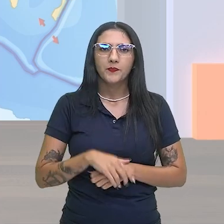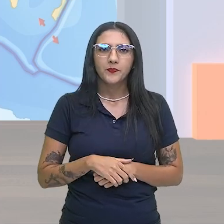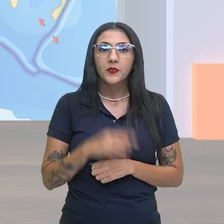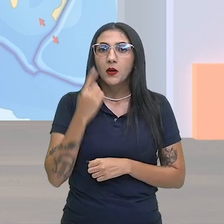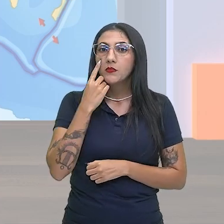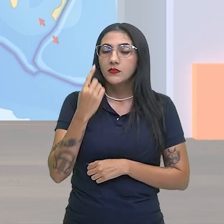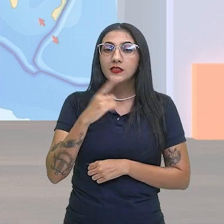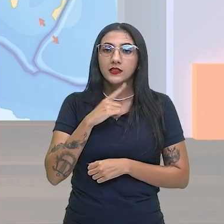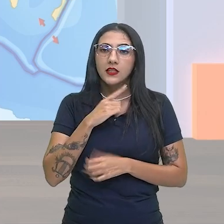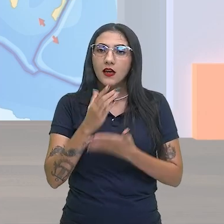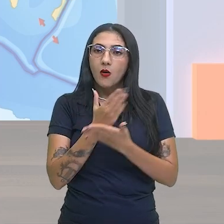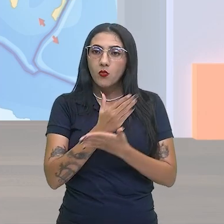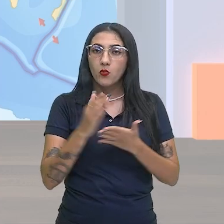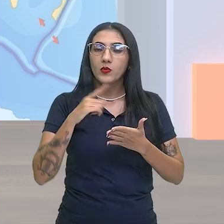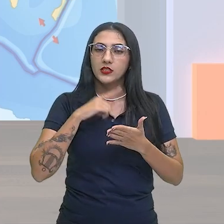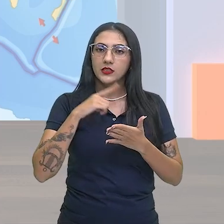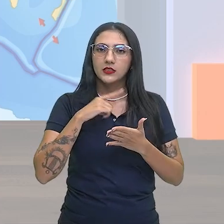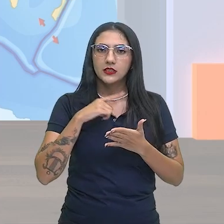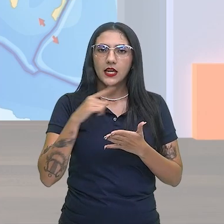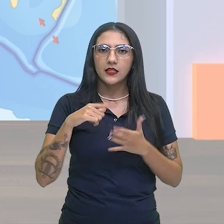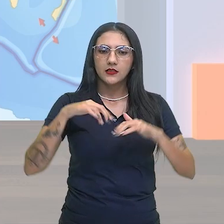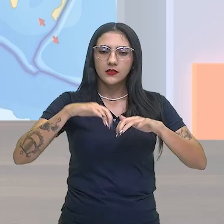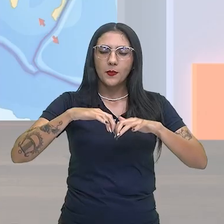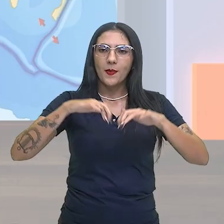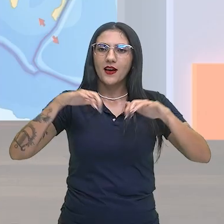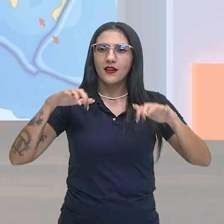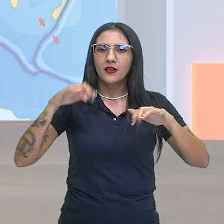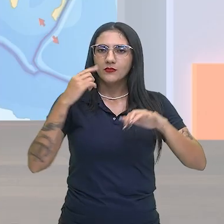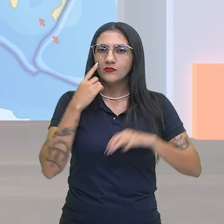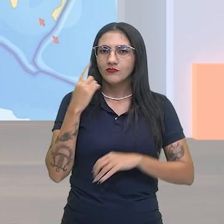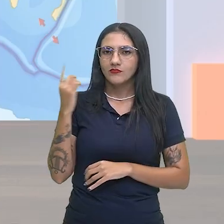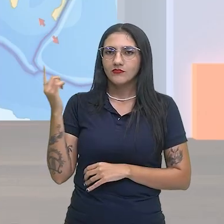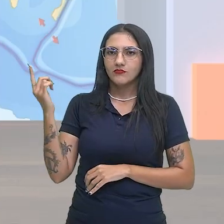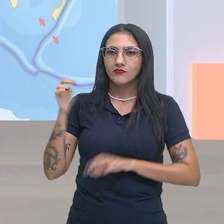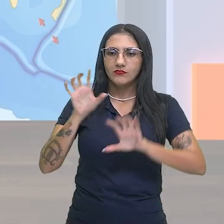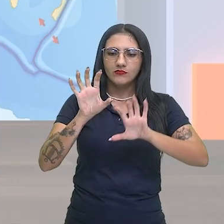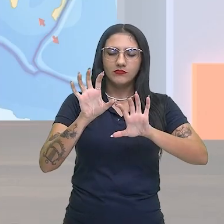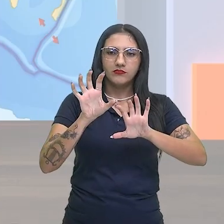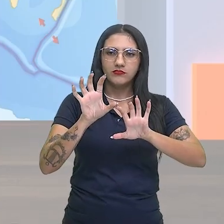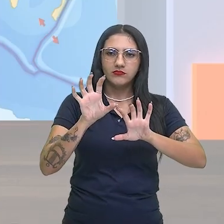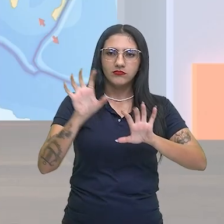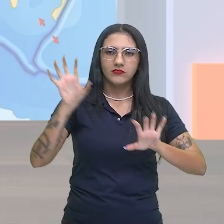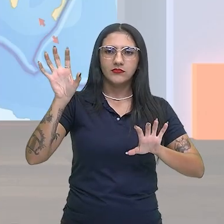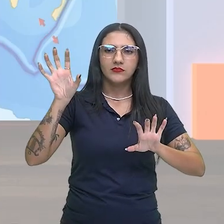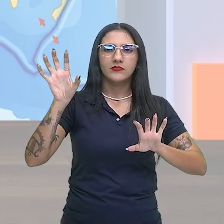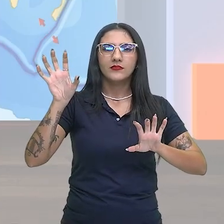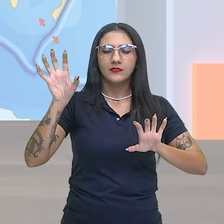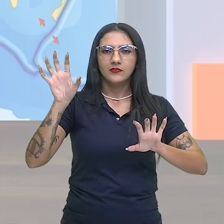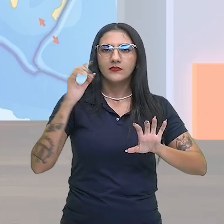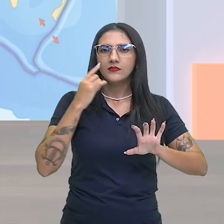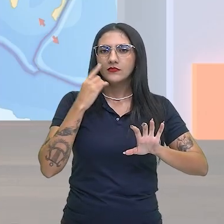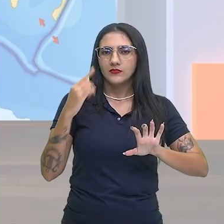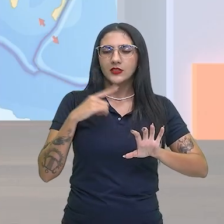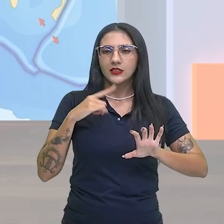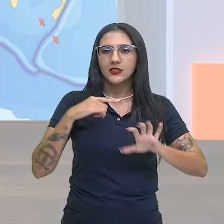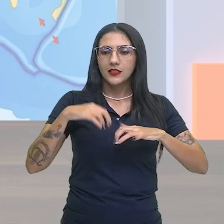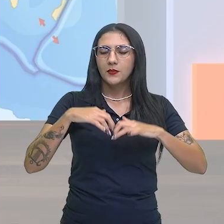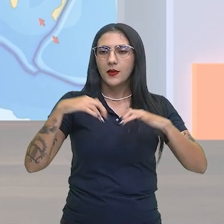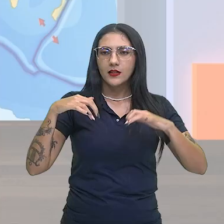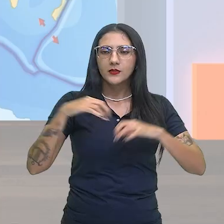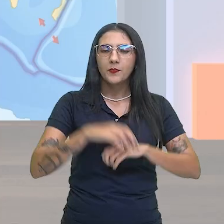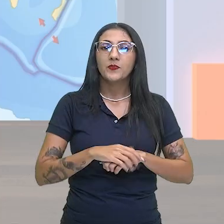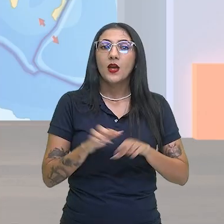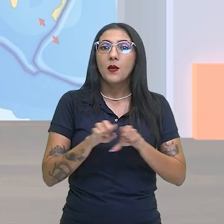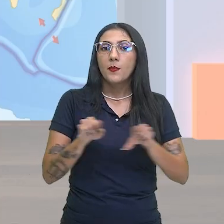aqui que vai estar se separando, né, como é o caso aqui, dessas duas placas aqui, a sul-americana e a africana, mas também vai